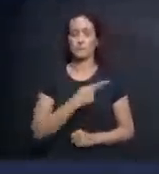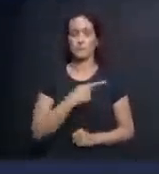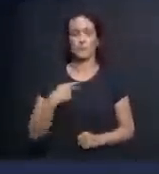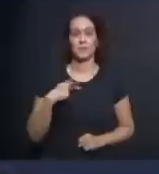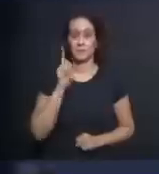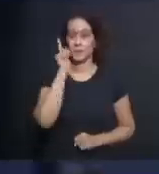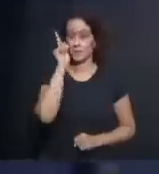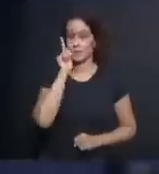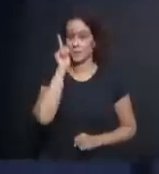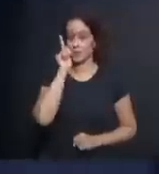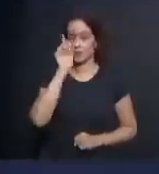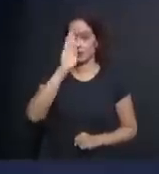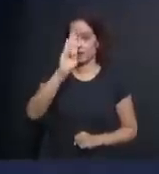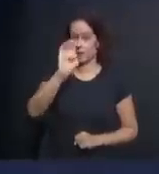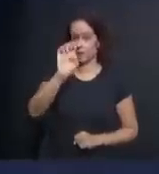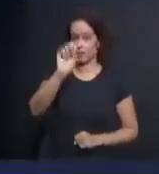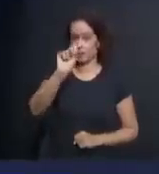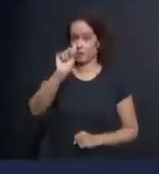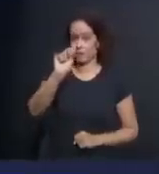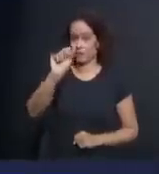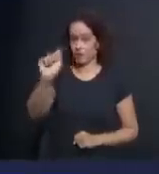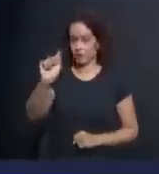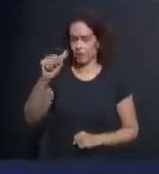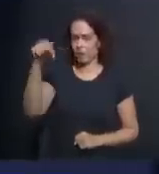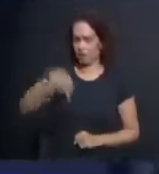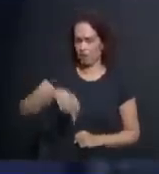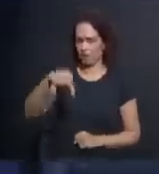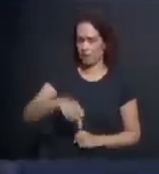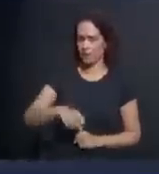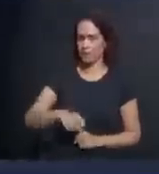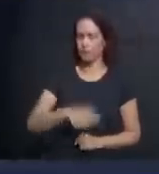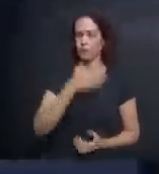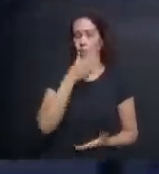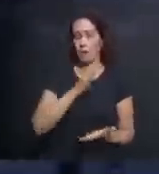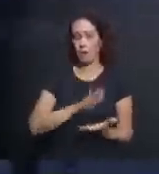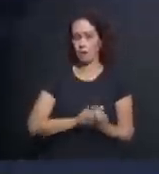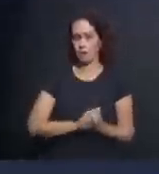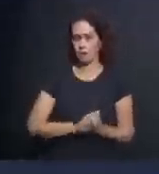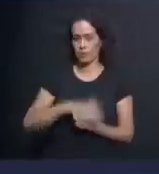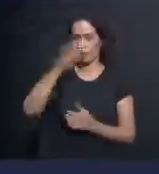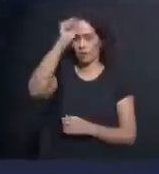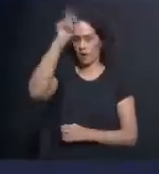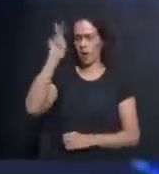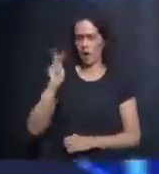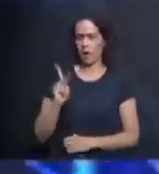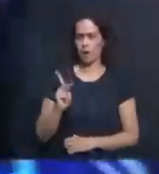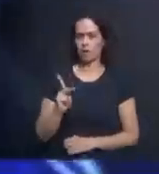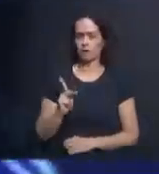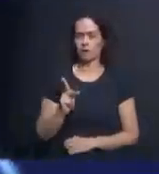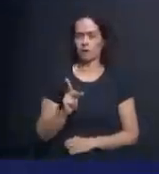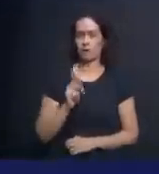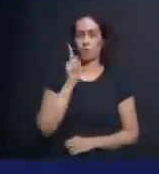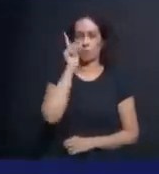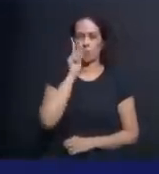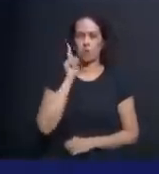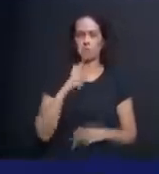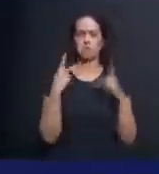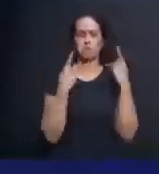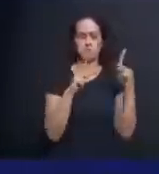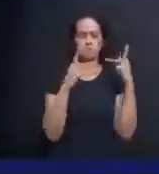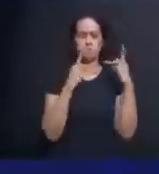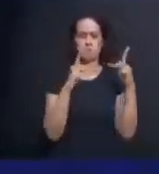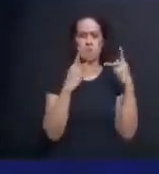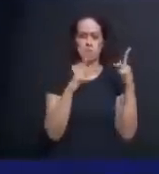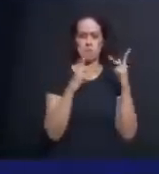Bessa estava aqui, marido da Ana, e ele pregou. Na segunda noite do Confra, ele pregou uma hora, fez apelo, aí